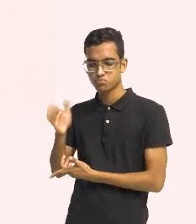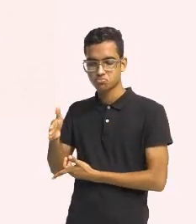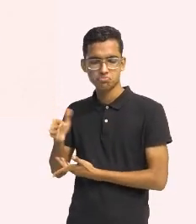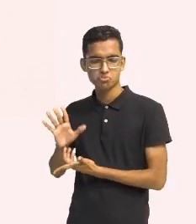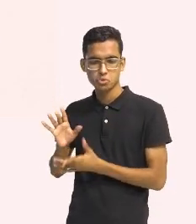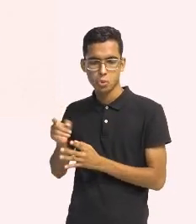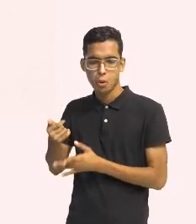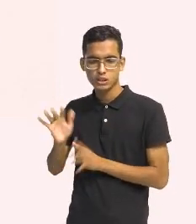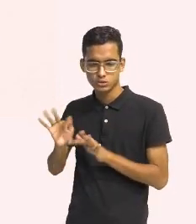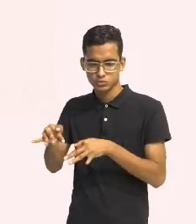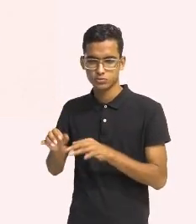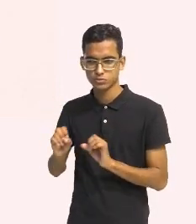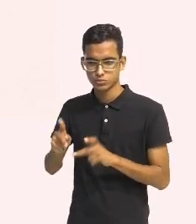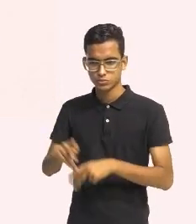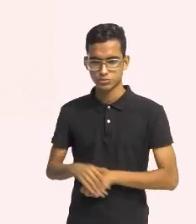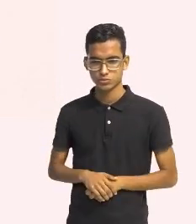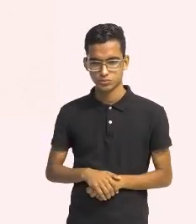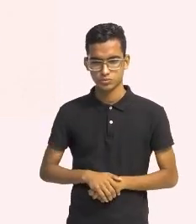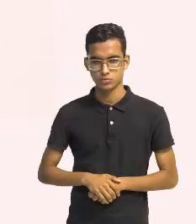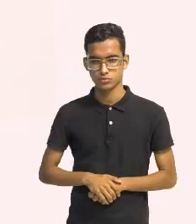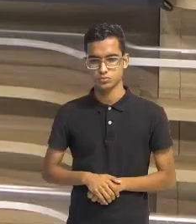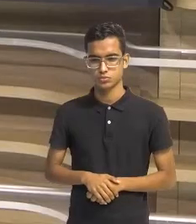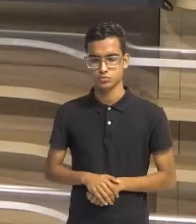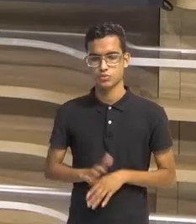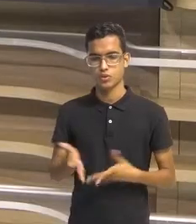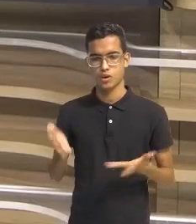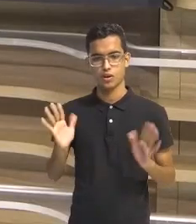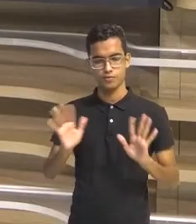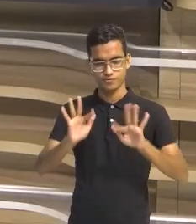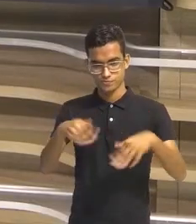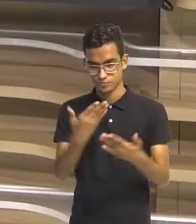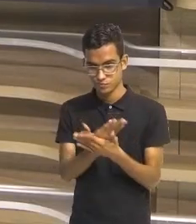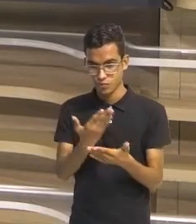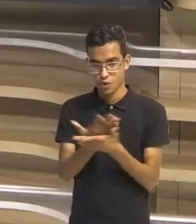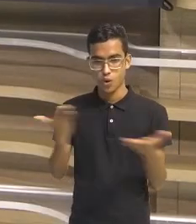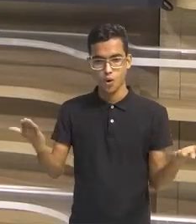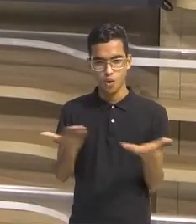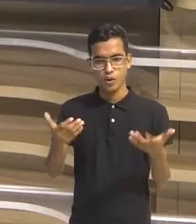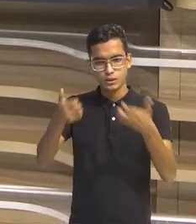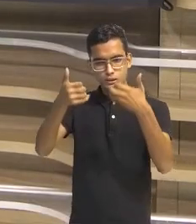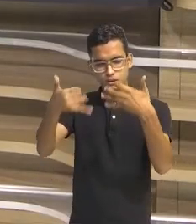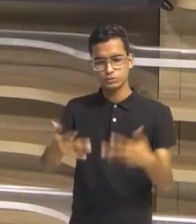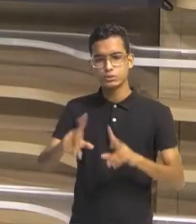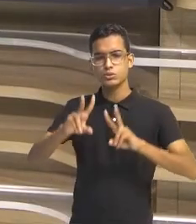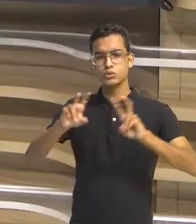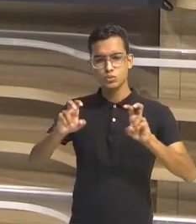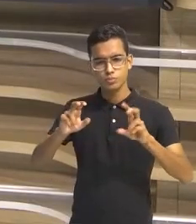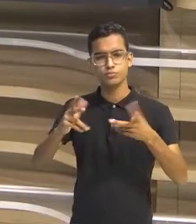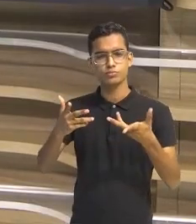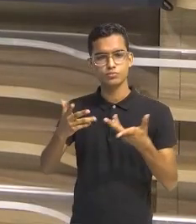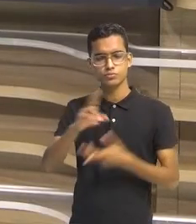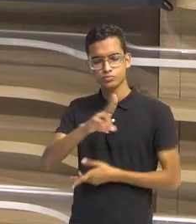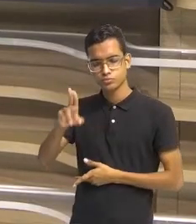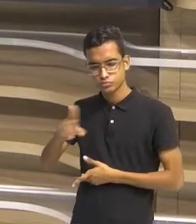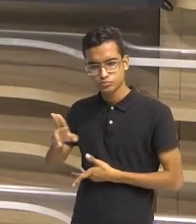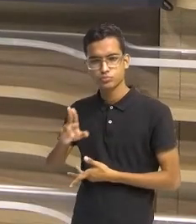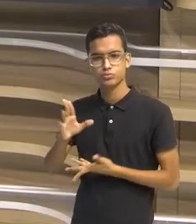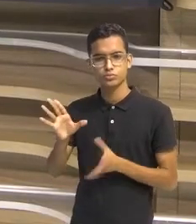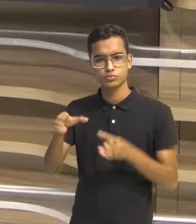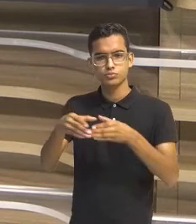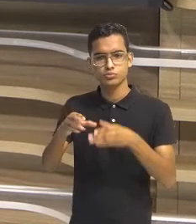cadeia. Pronto! Por aqui a gente finalizou a aula de hoje, falando dessa nomenclatura das